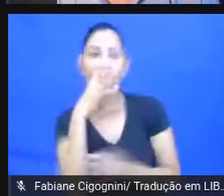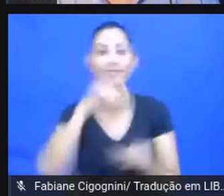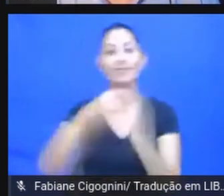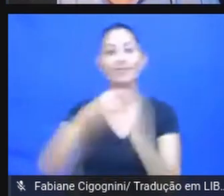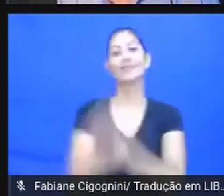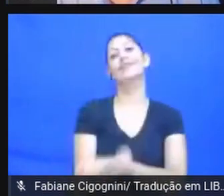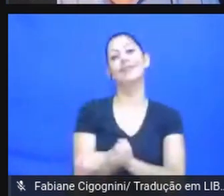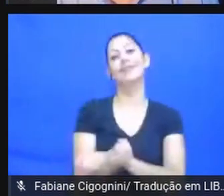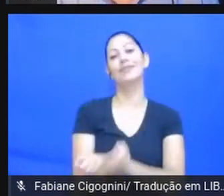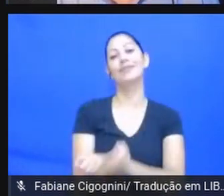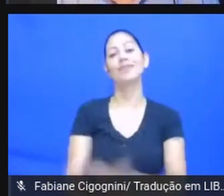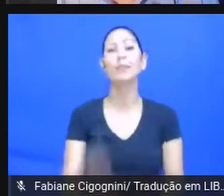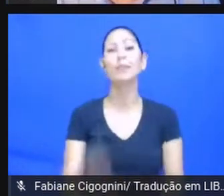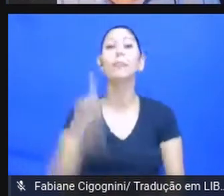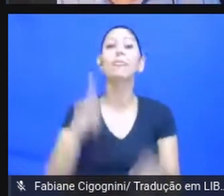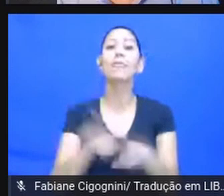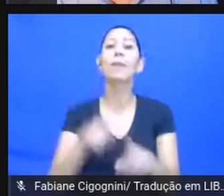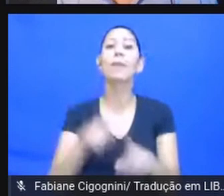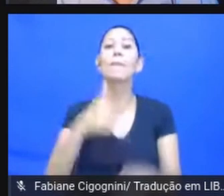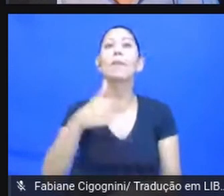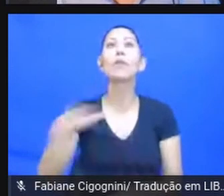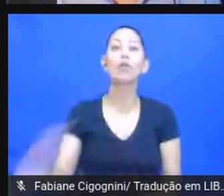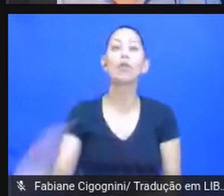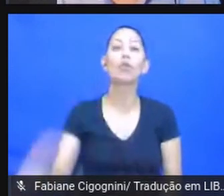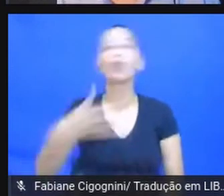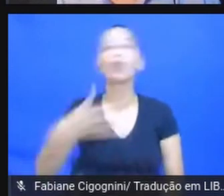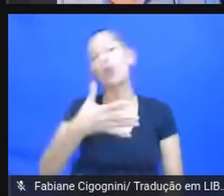novos mercados, nichos,